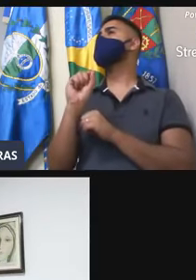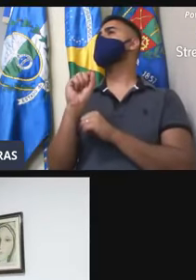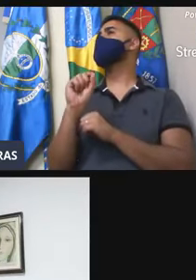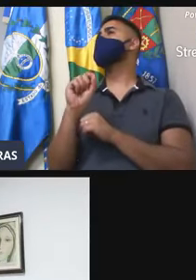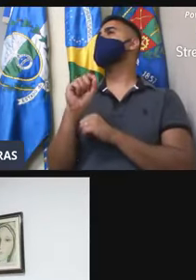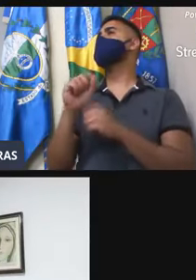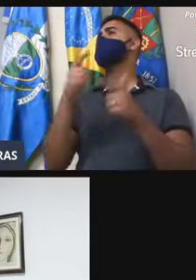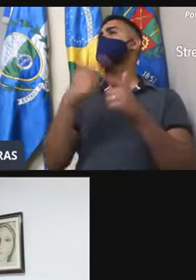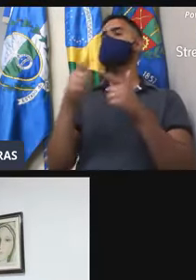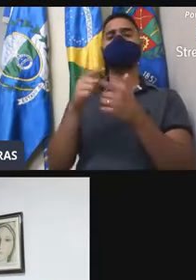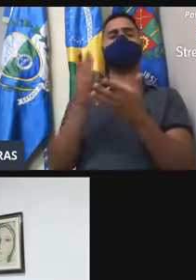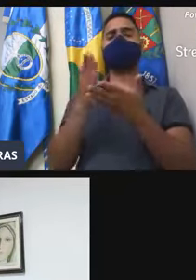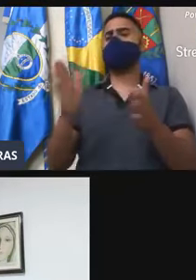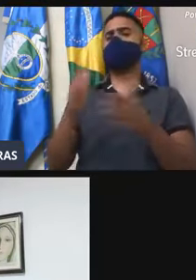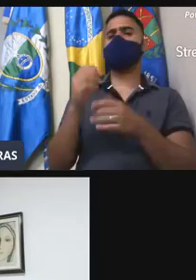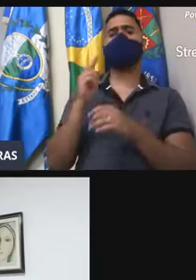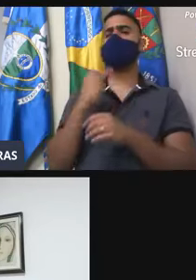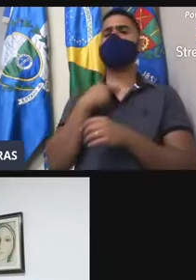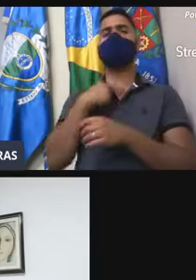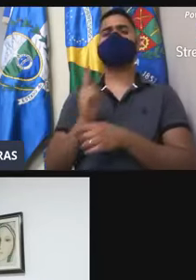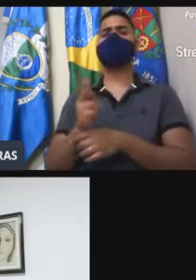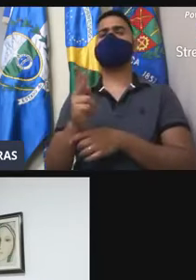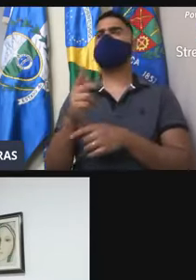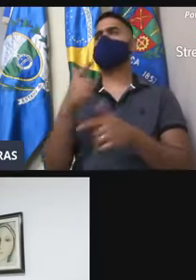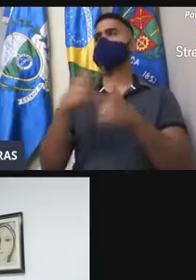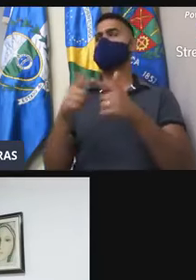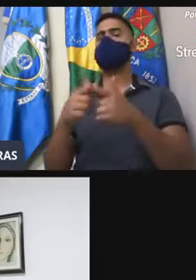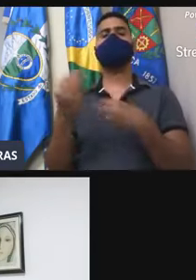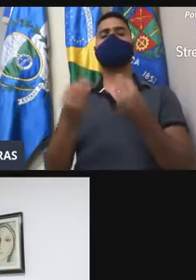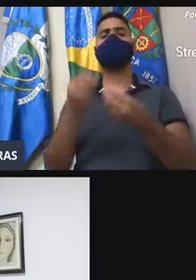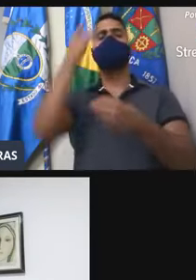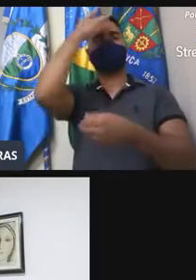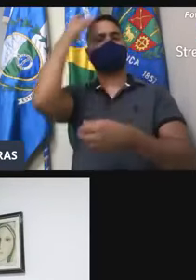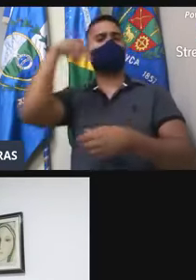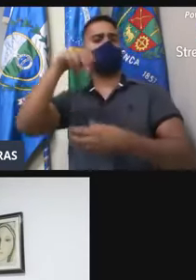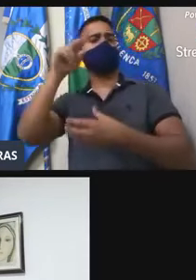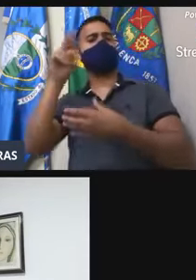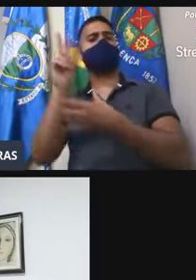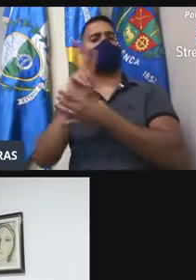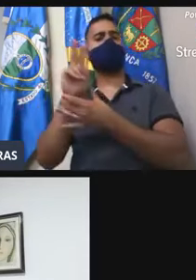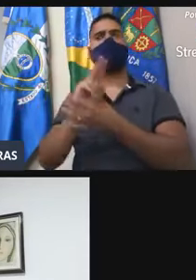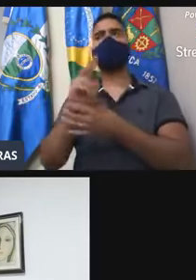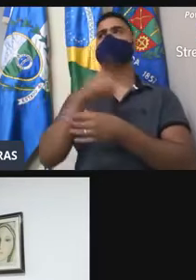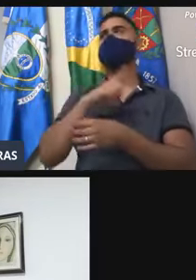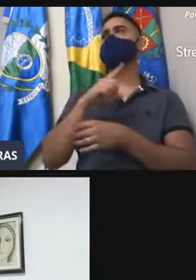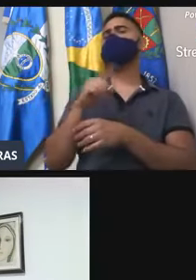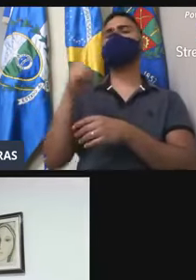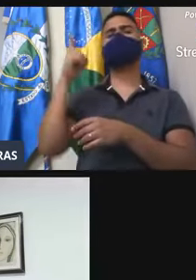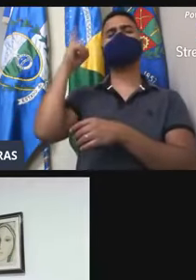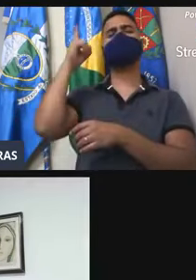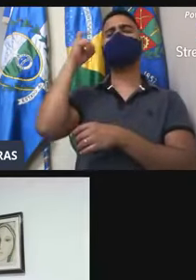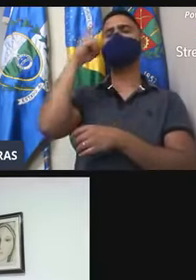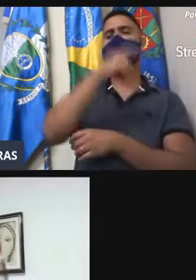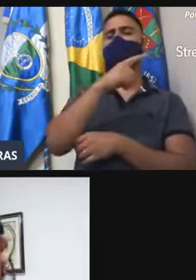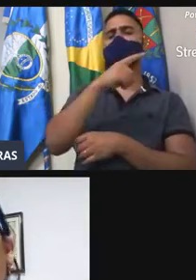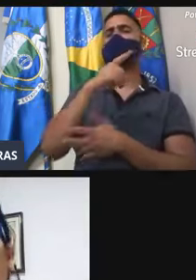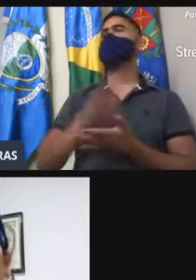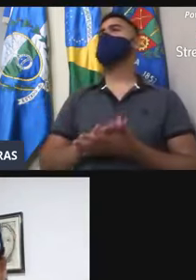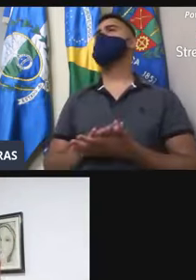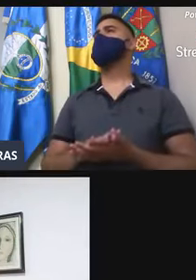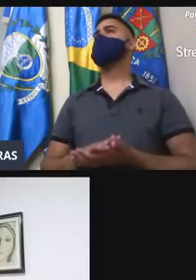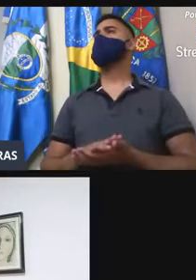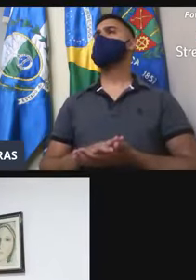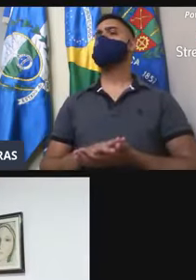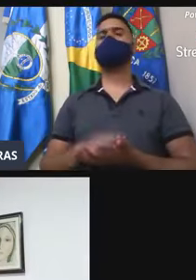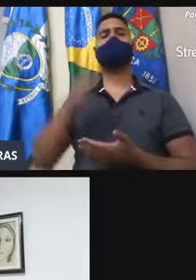esse problema, tem que ser solucionado. Não é possível pessoas aí da nossa cidade que têm essa dificuldade. A gente sabe